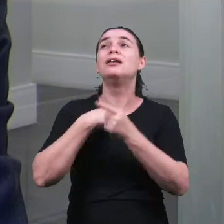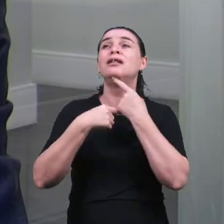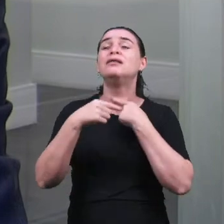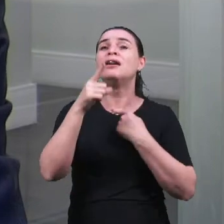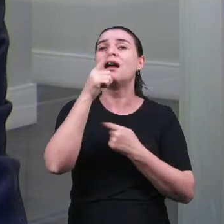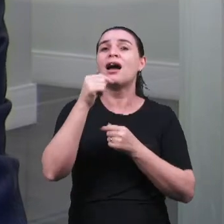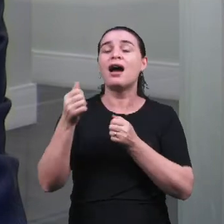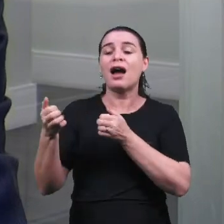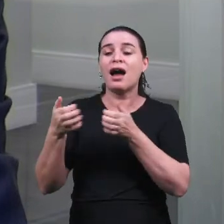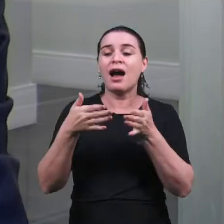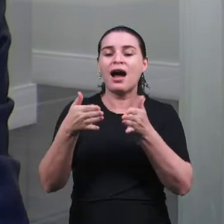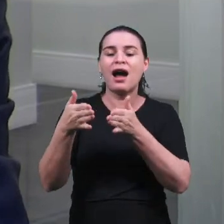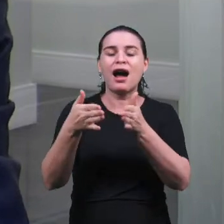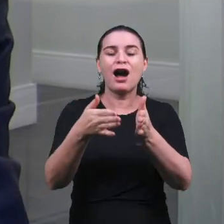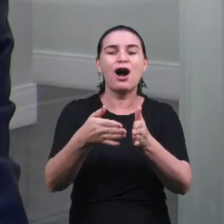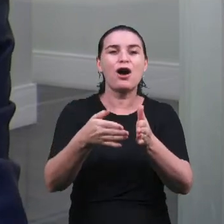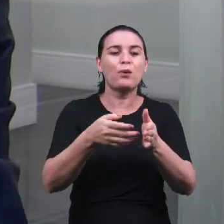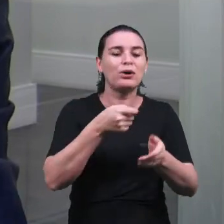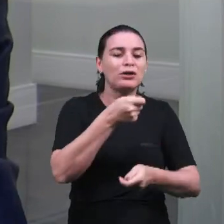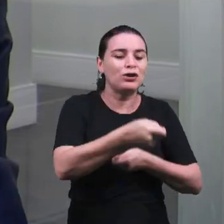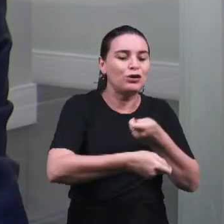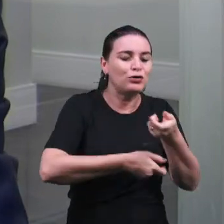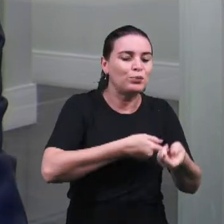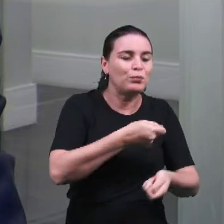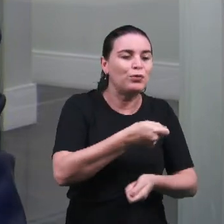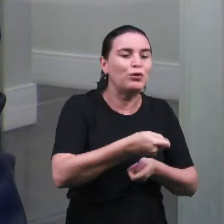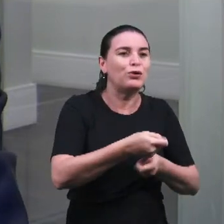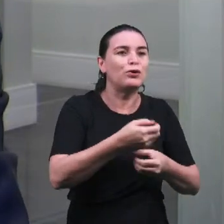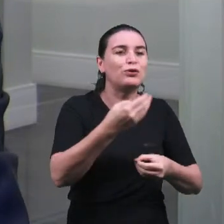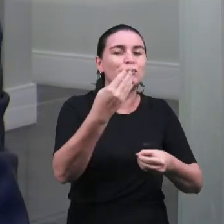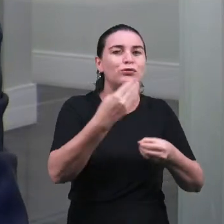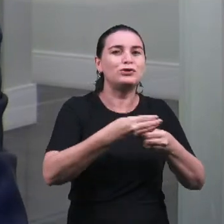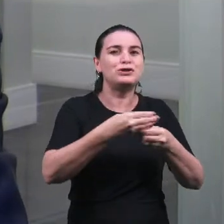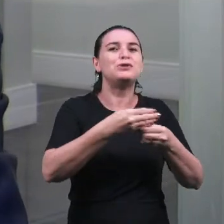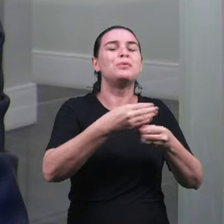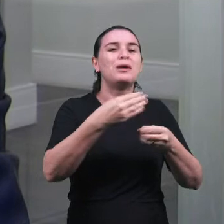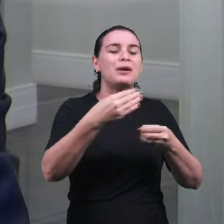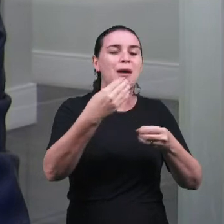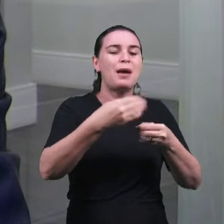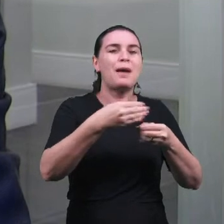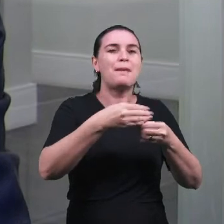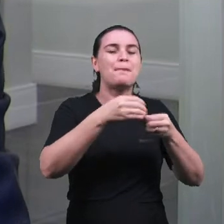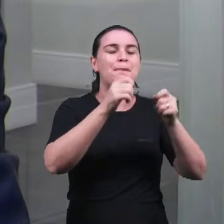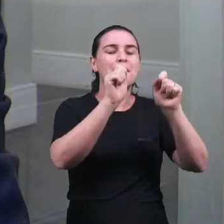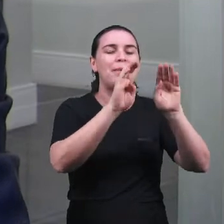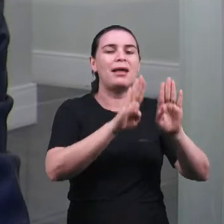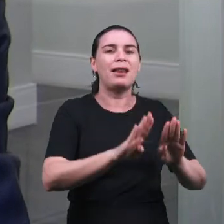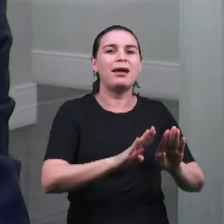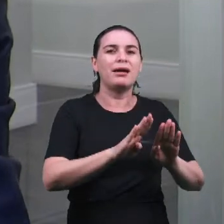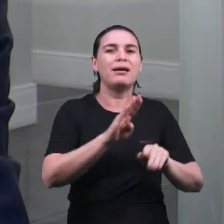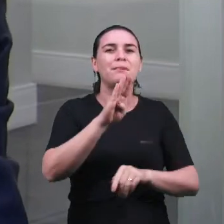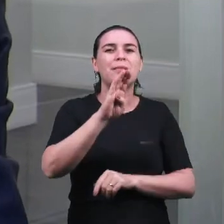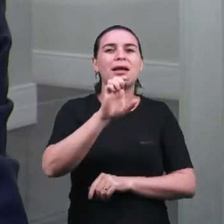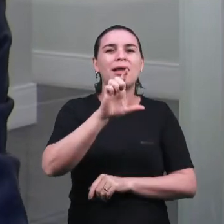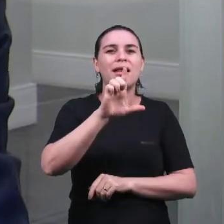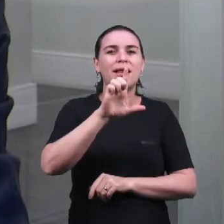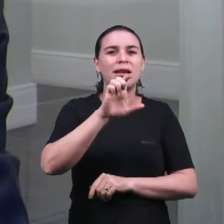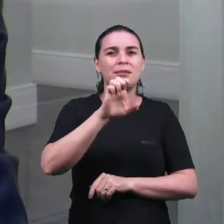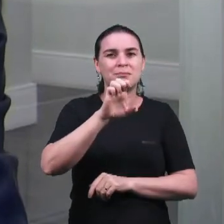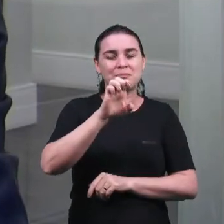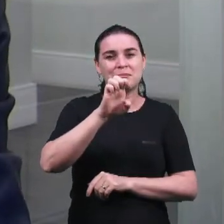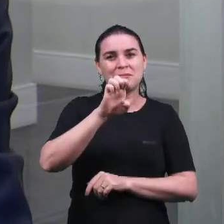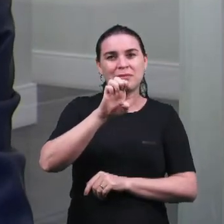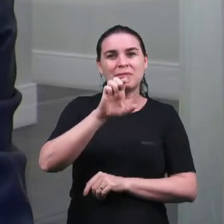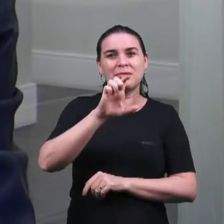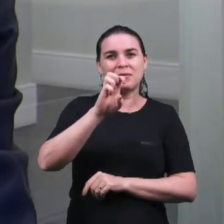águas, o poço de Belém, que estava cercado pelos filisteus. E ele nem pediu, ele só desejou, e aqueles 3 valentes, ou